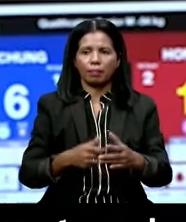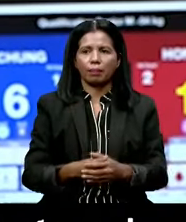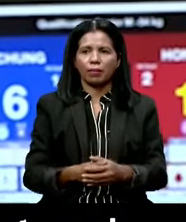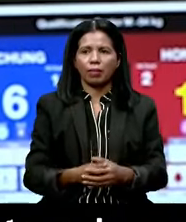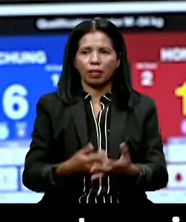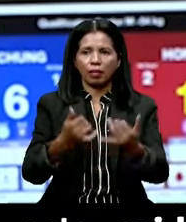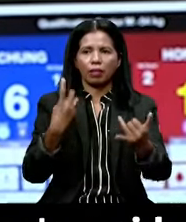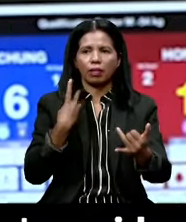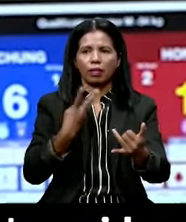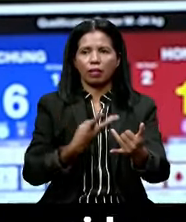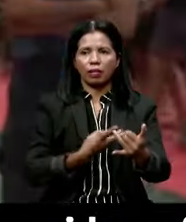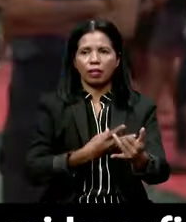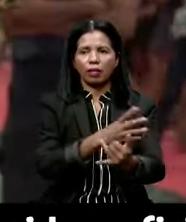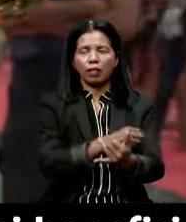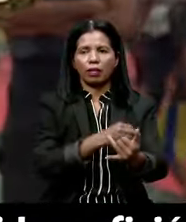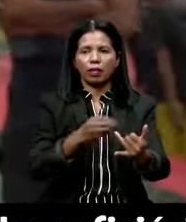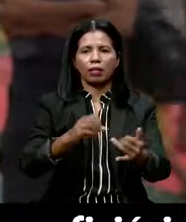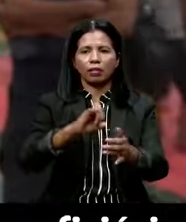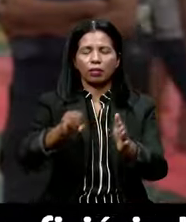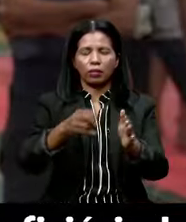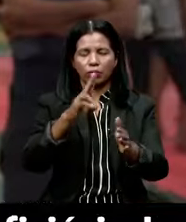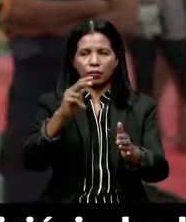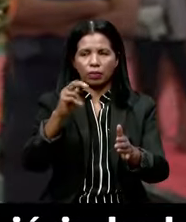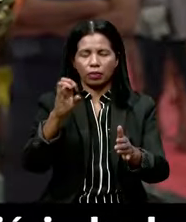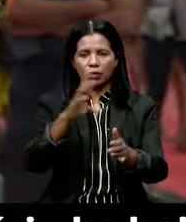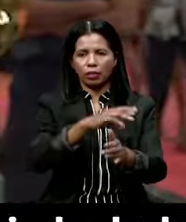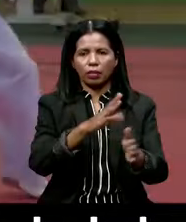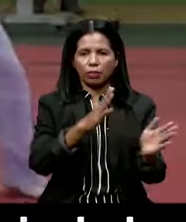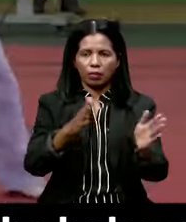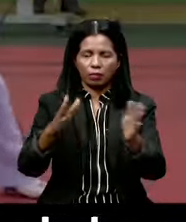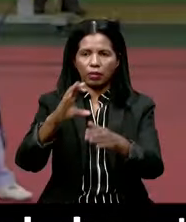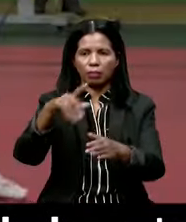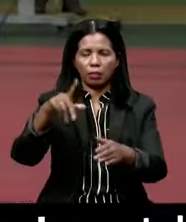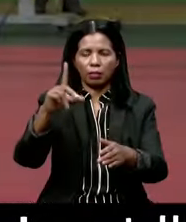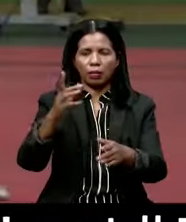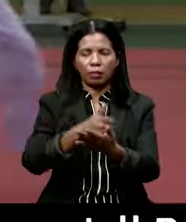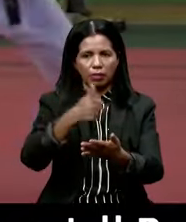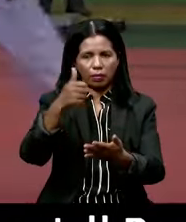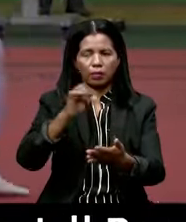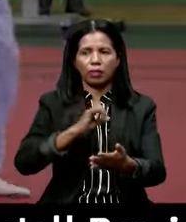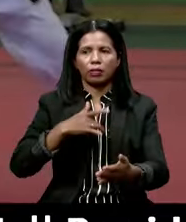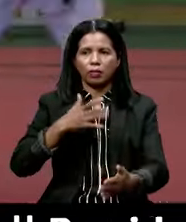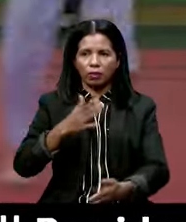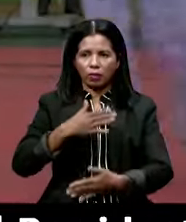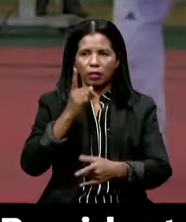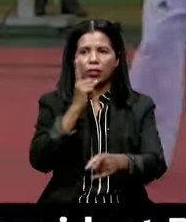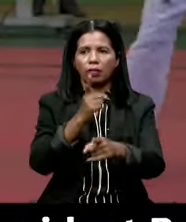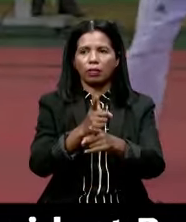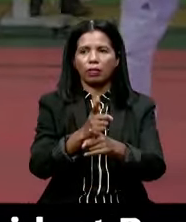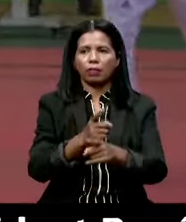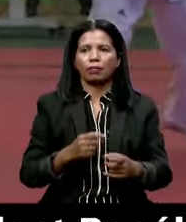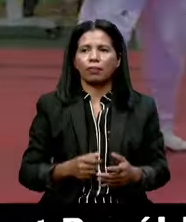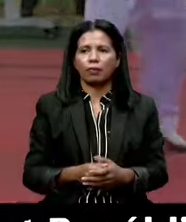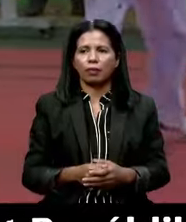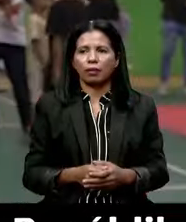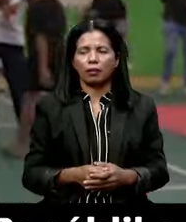evento de mesma que a milhão, mas nessa Junior, preparação vai ser pelo PES na milhão. Eu senti contente de vez.